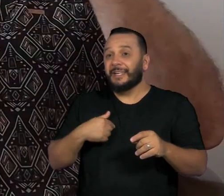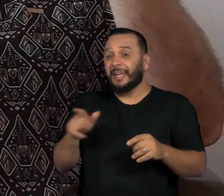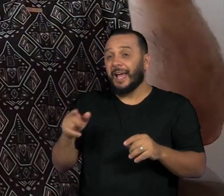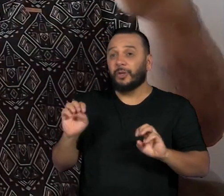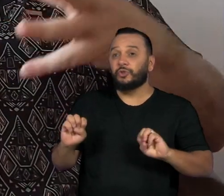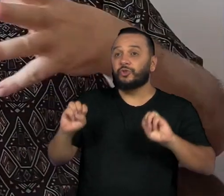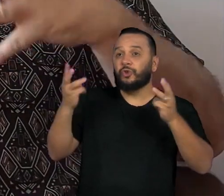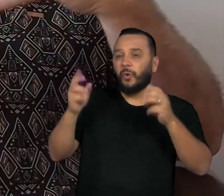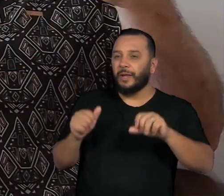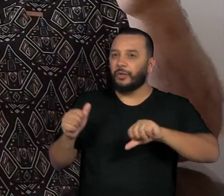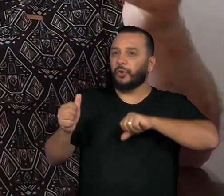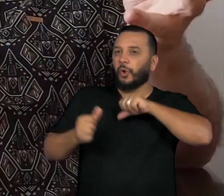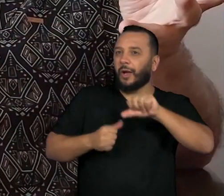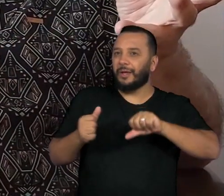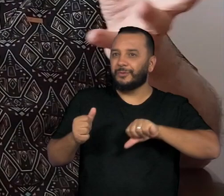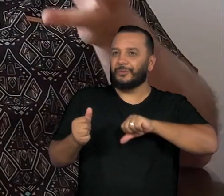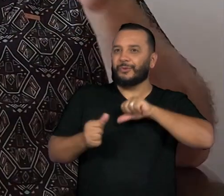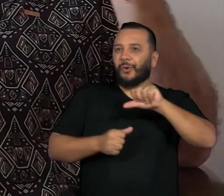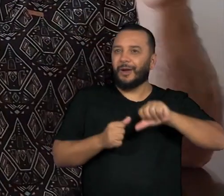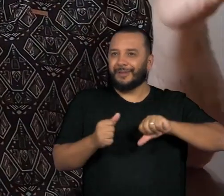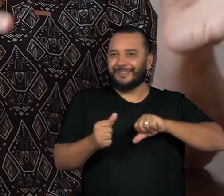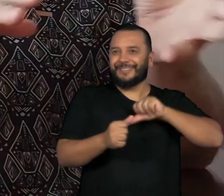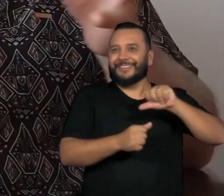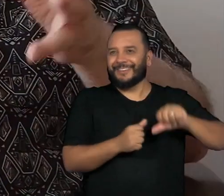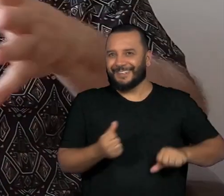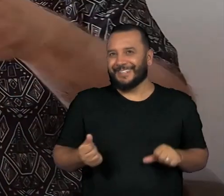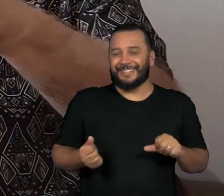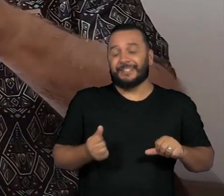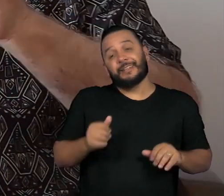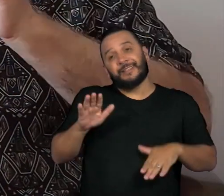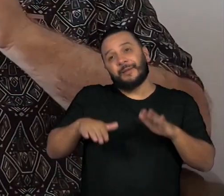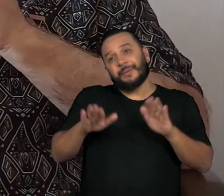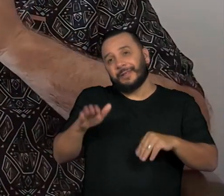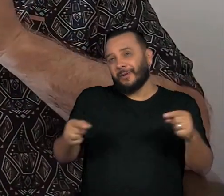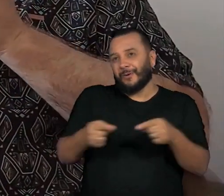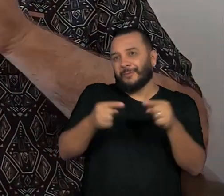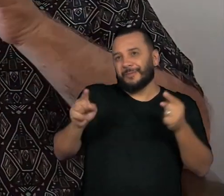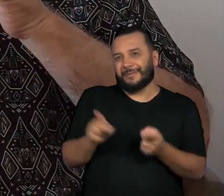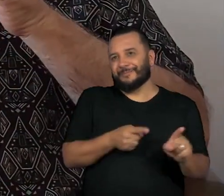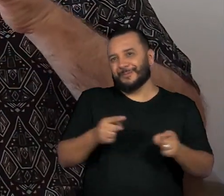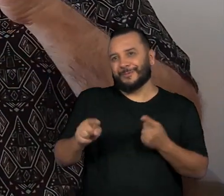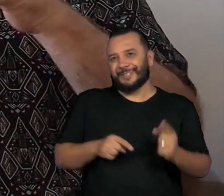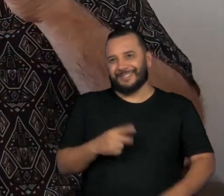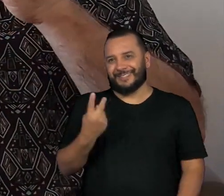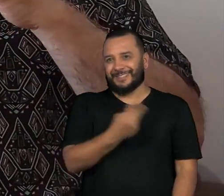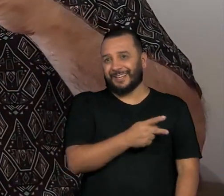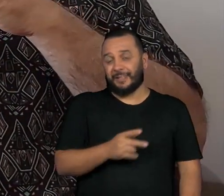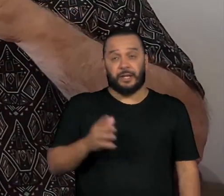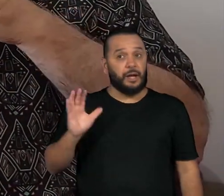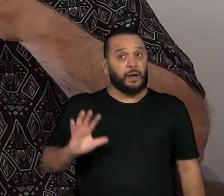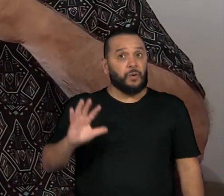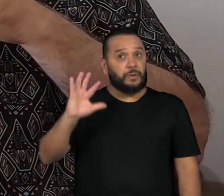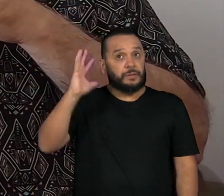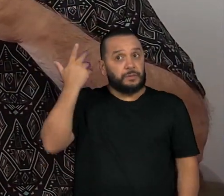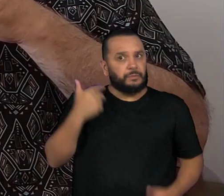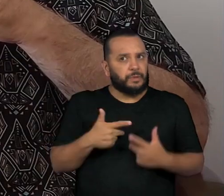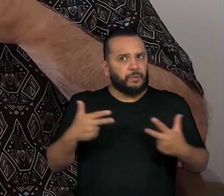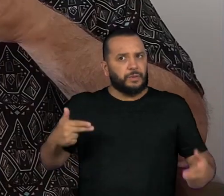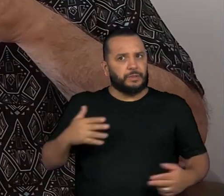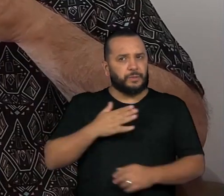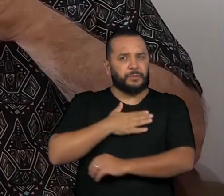à medida que o espetáculo ia se desenvolvendo e dependendo da música que ela estava cantando. Aí aconteceu uma coisa comigo que